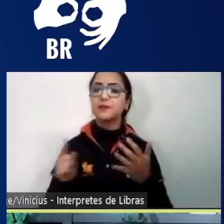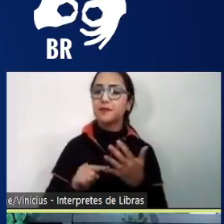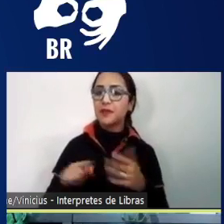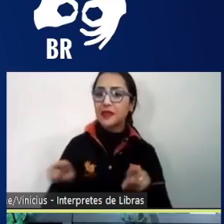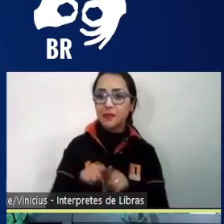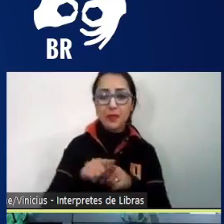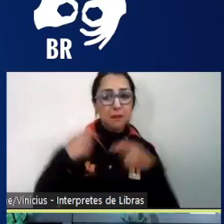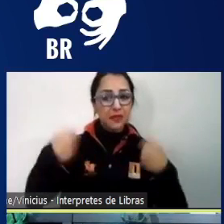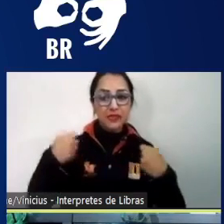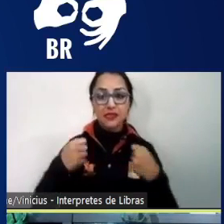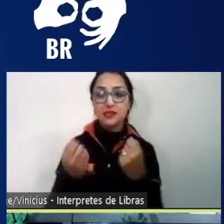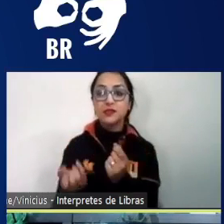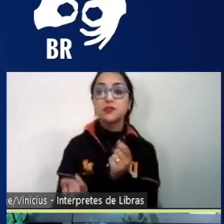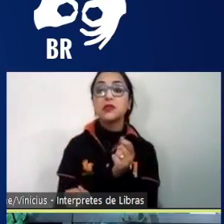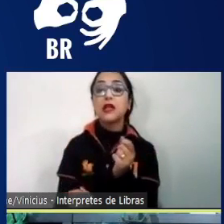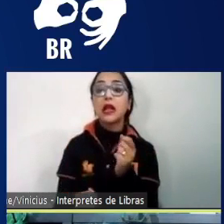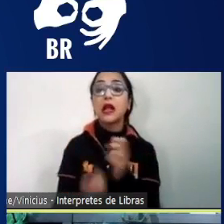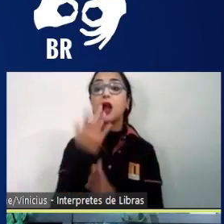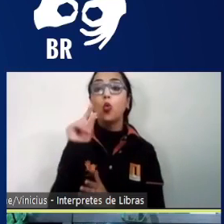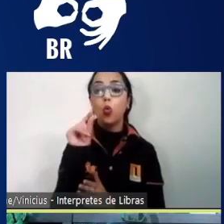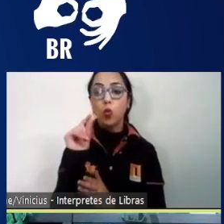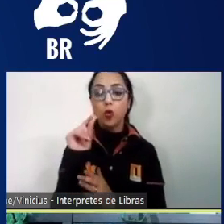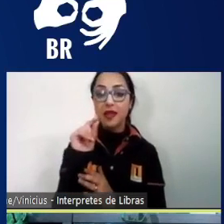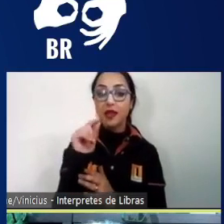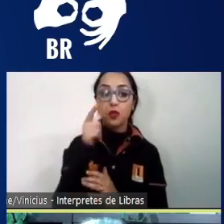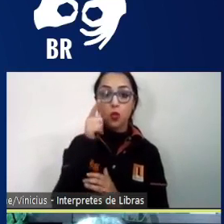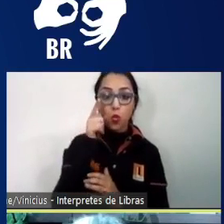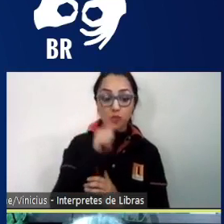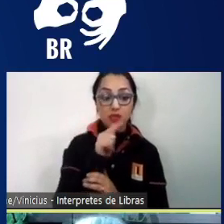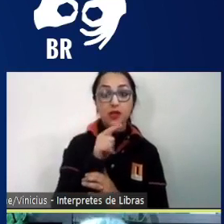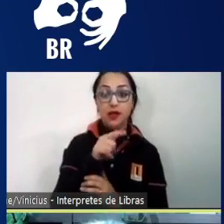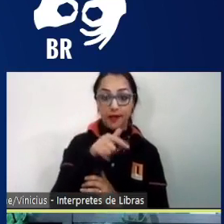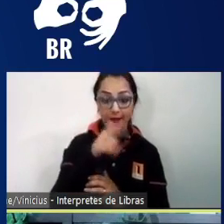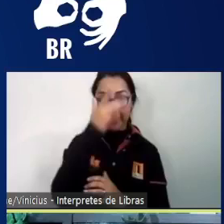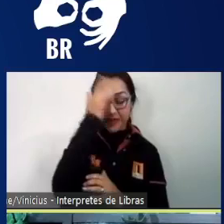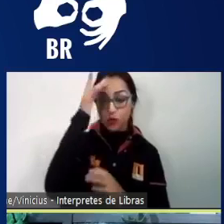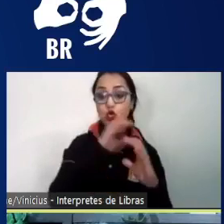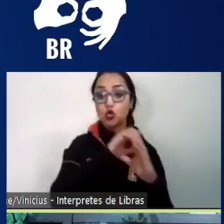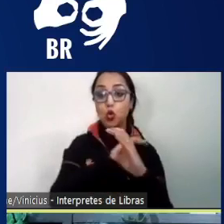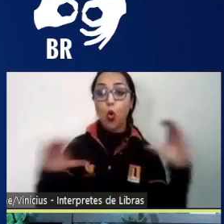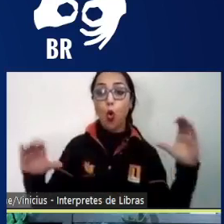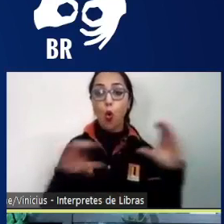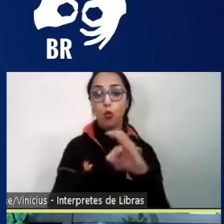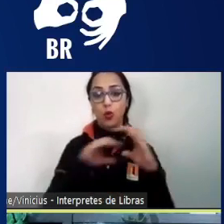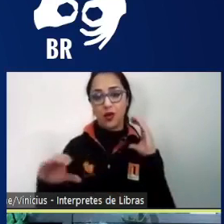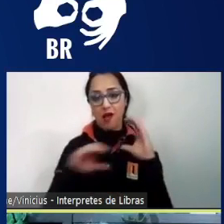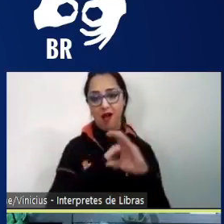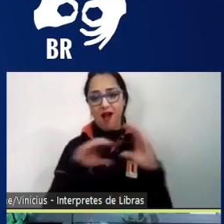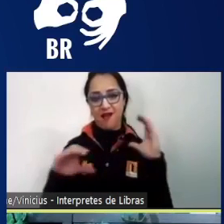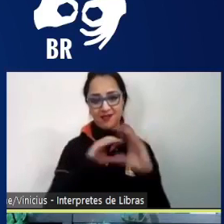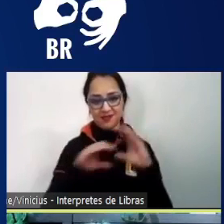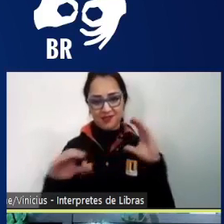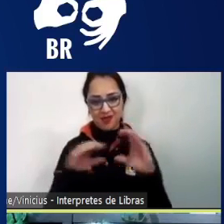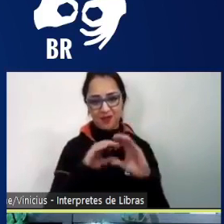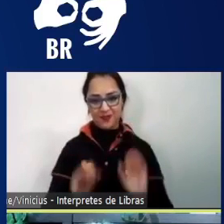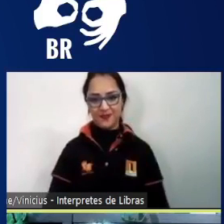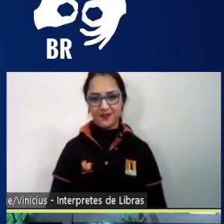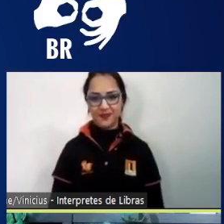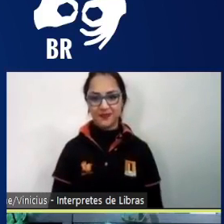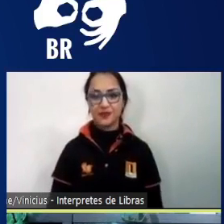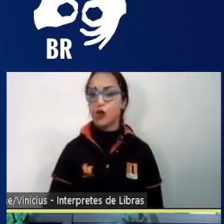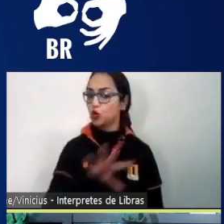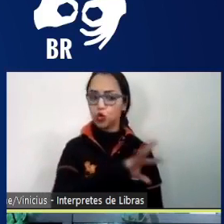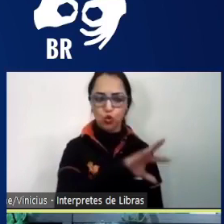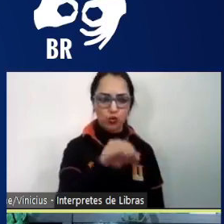que todos os públicos, para que todo o público interno da empresa possa se comunicar, mas também